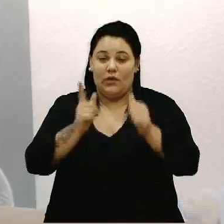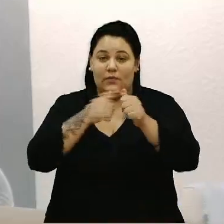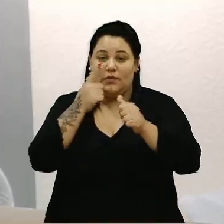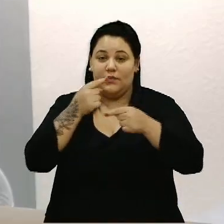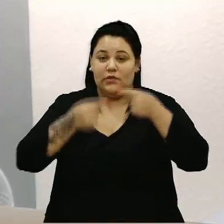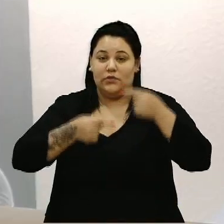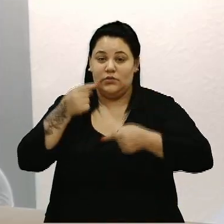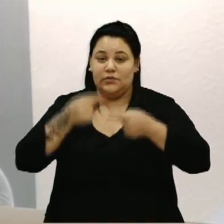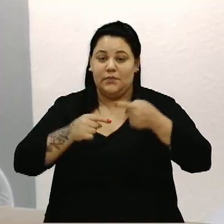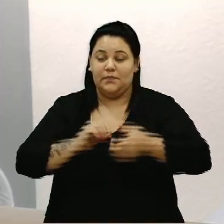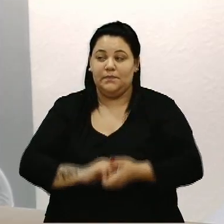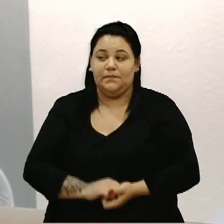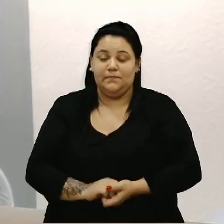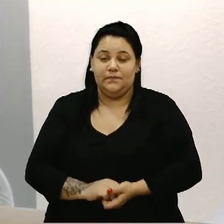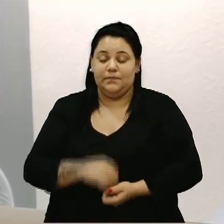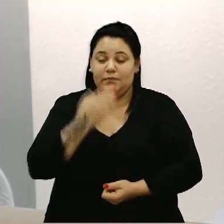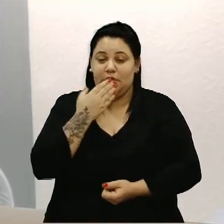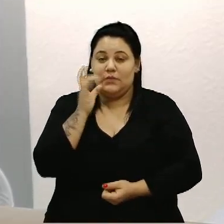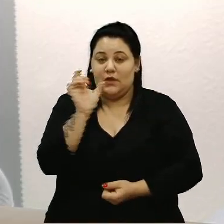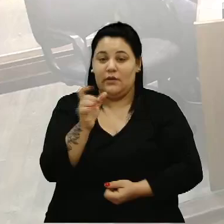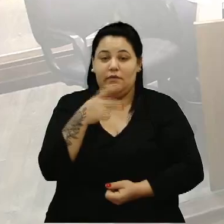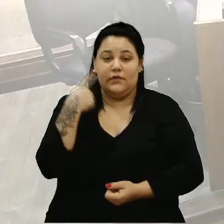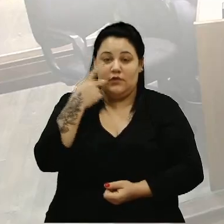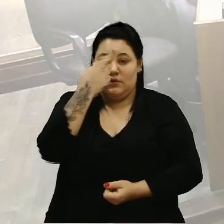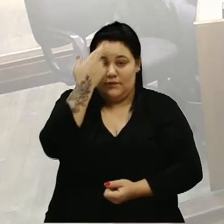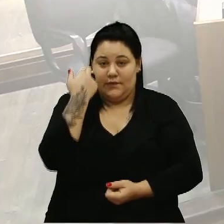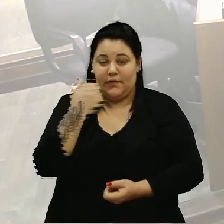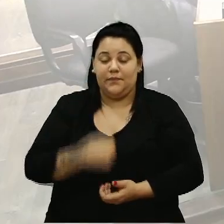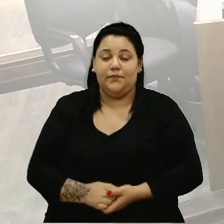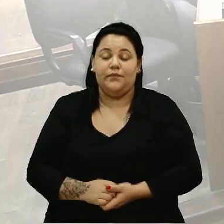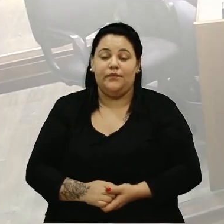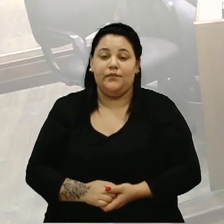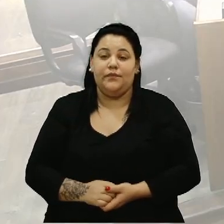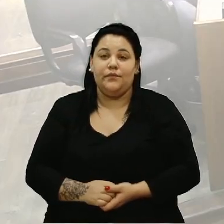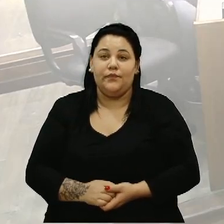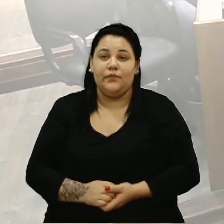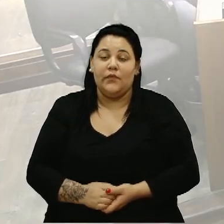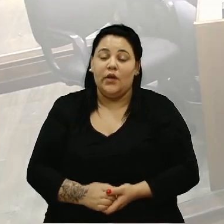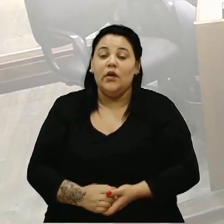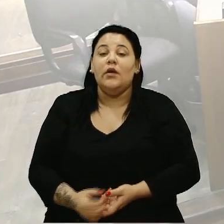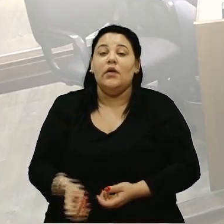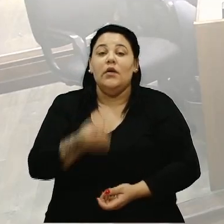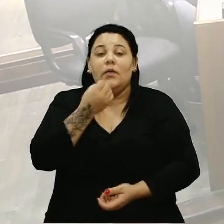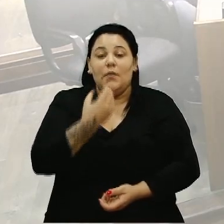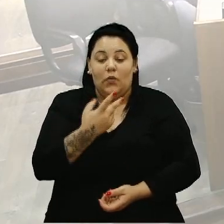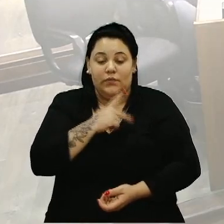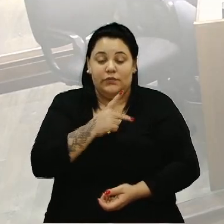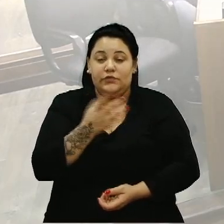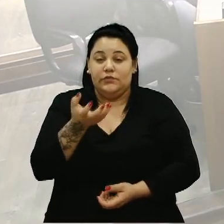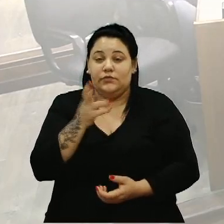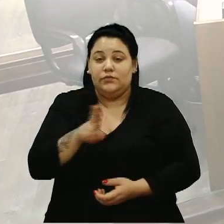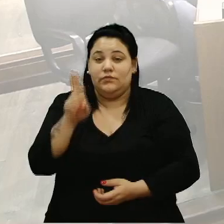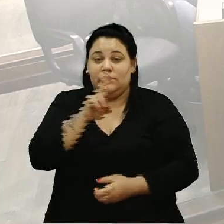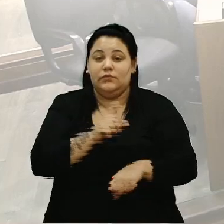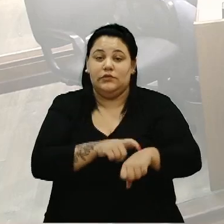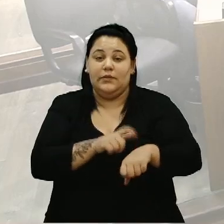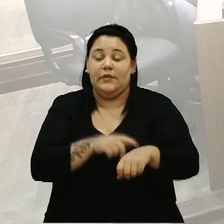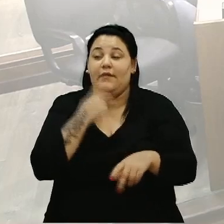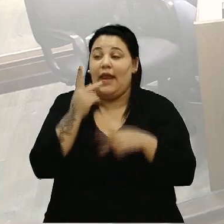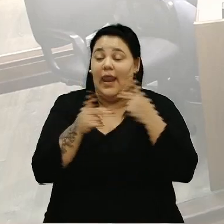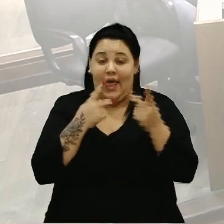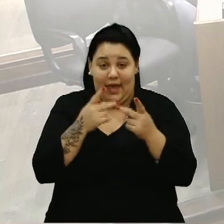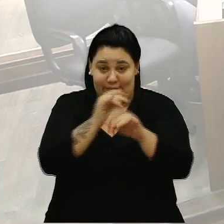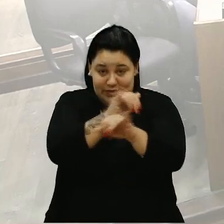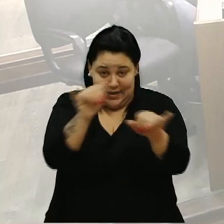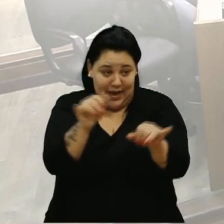sessão. A palavra, presidente. Com a palavra, vereador Rafael Bueno. Bom, presidente, eu gostaria de usar esse meu tempo aqui e falar para os faladores, né? Só